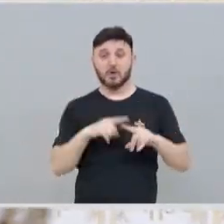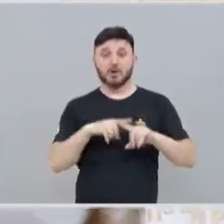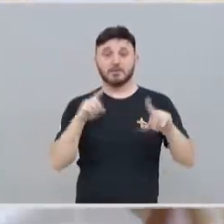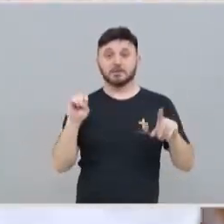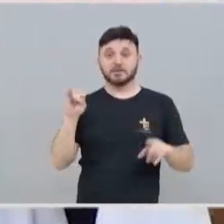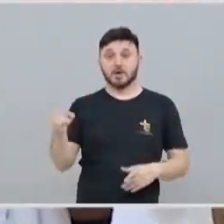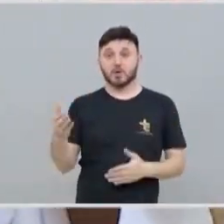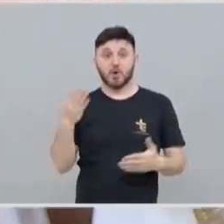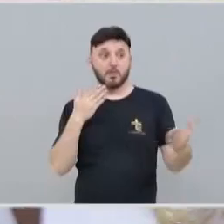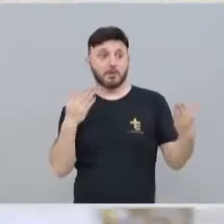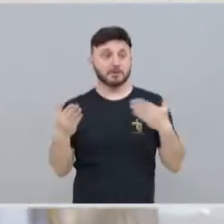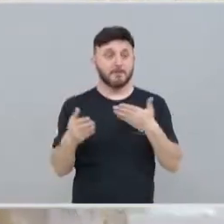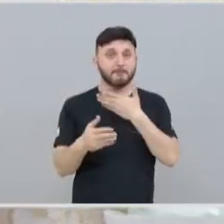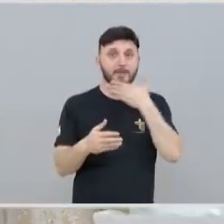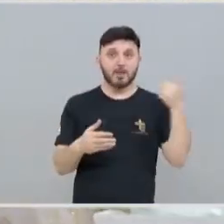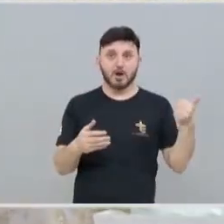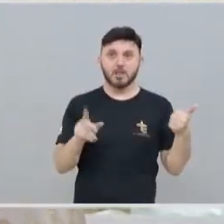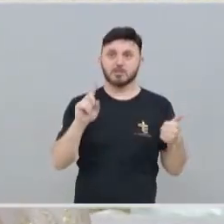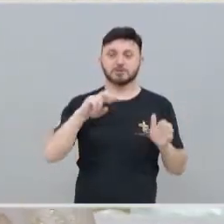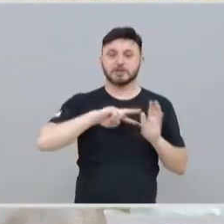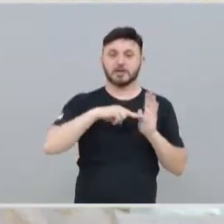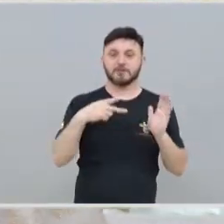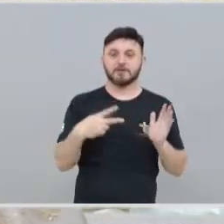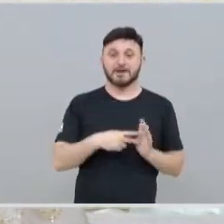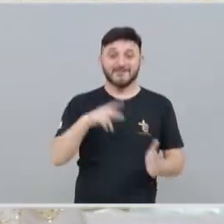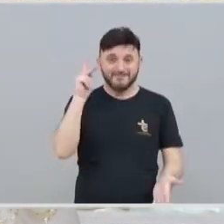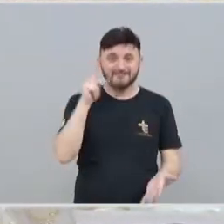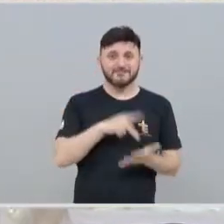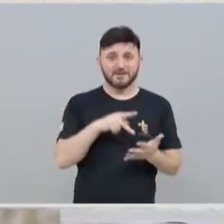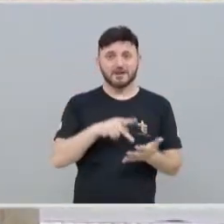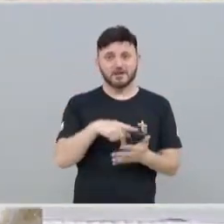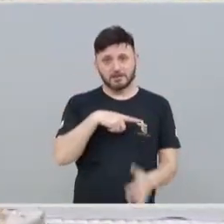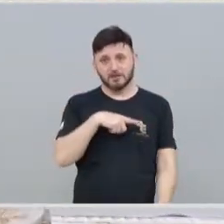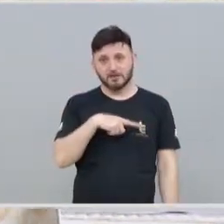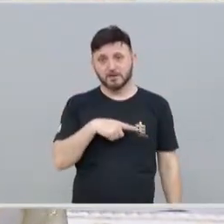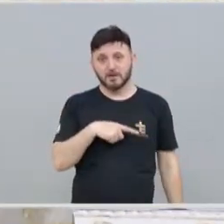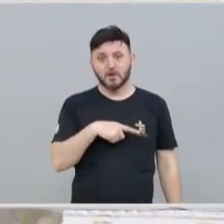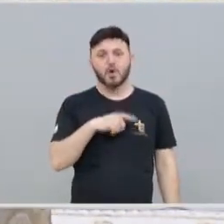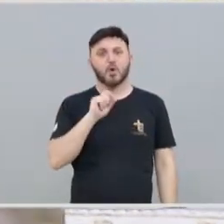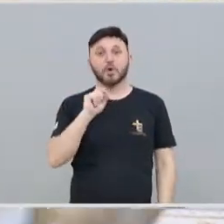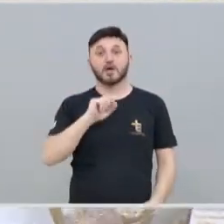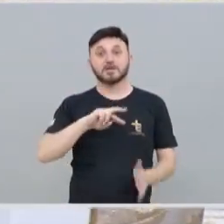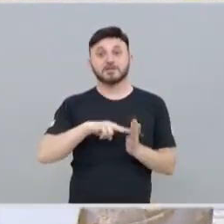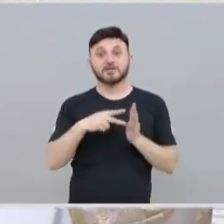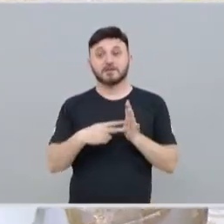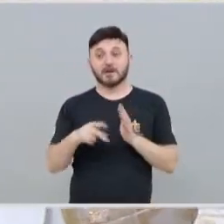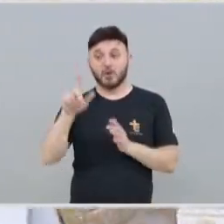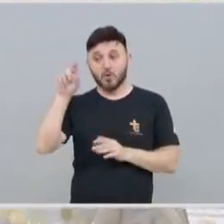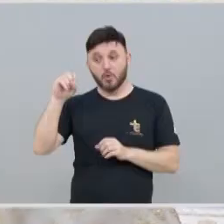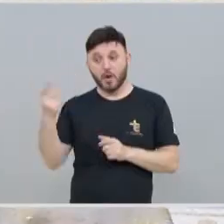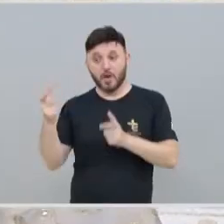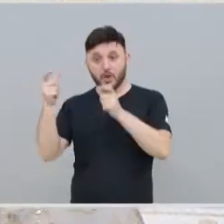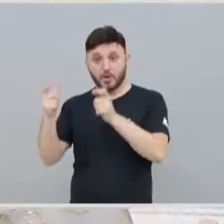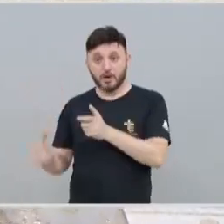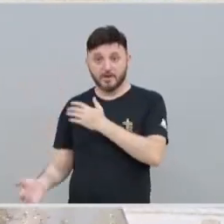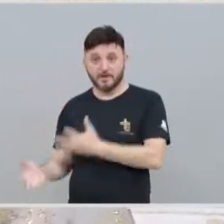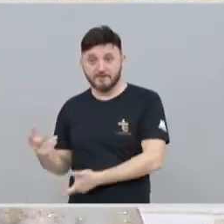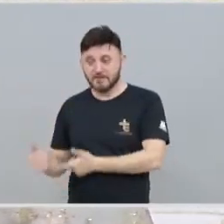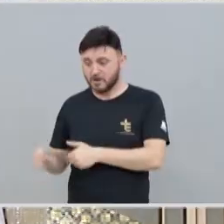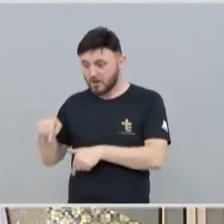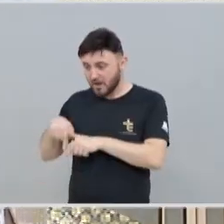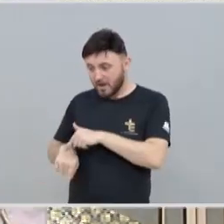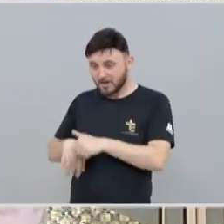não foi a melhor não significa que na essência não existe o que é o inferno não é um lugar não está lá embaixo